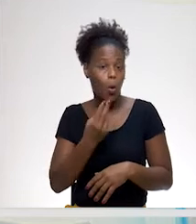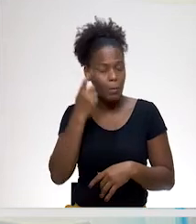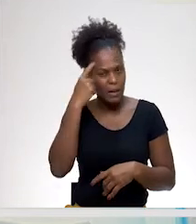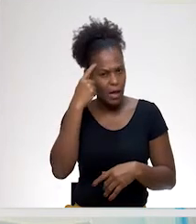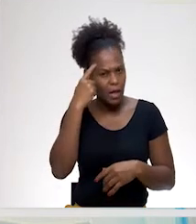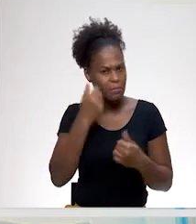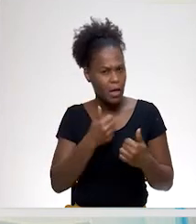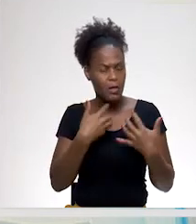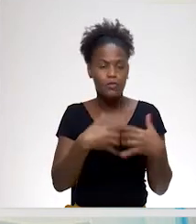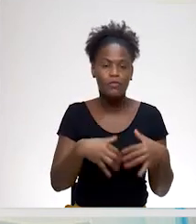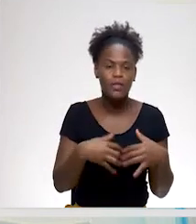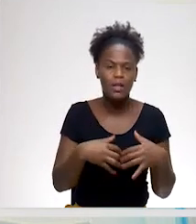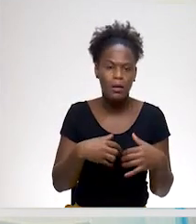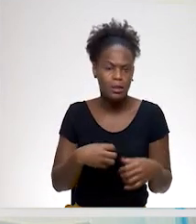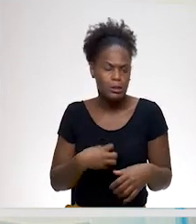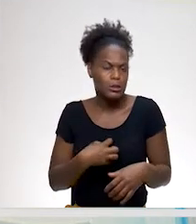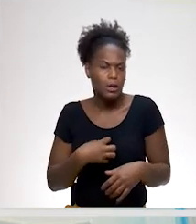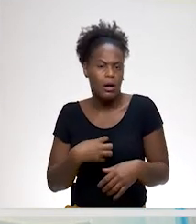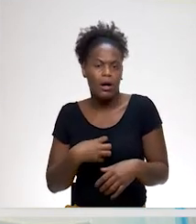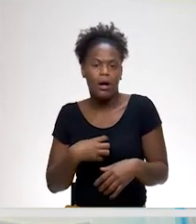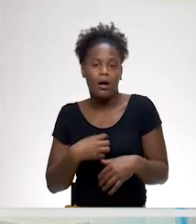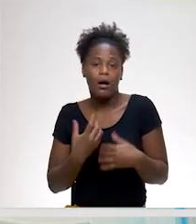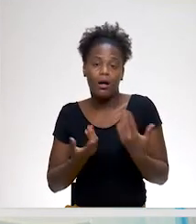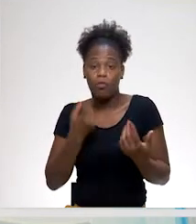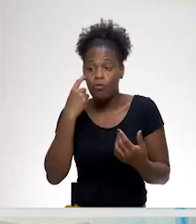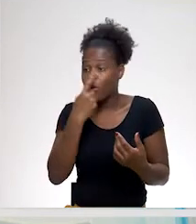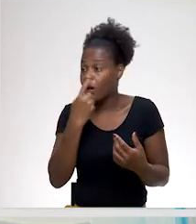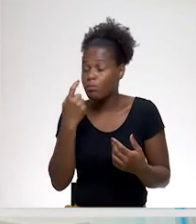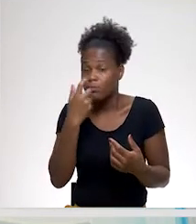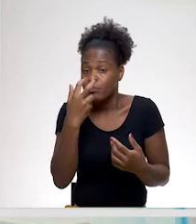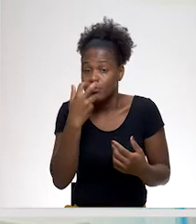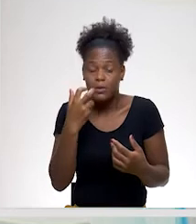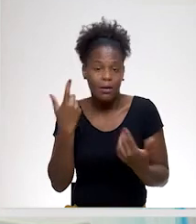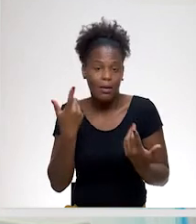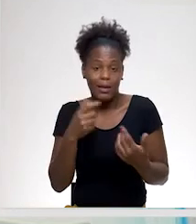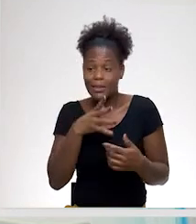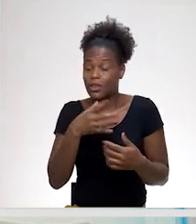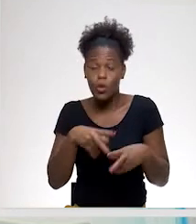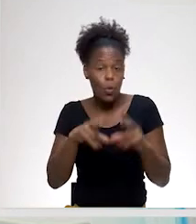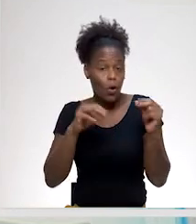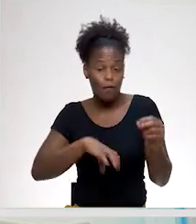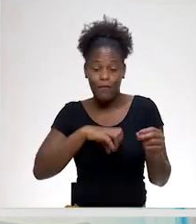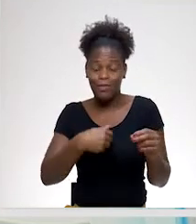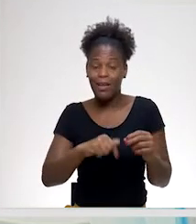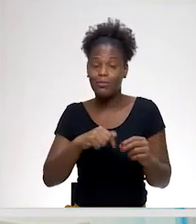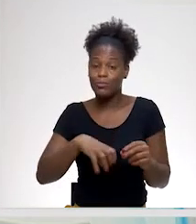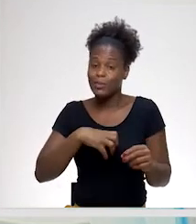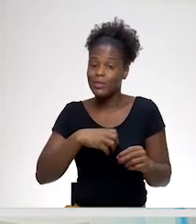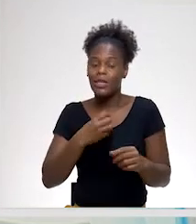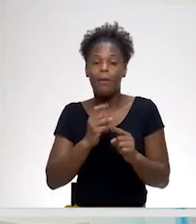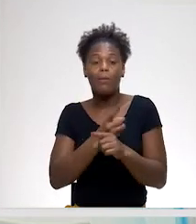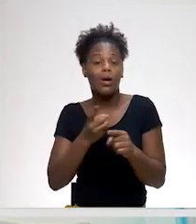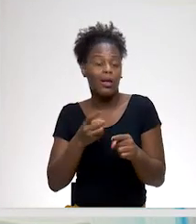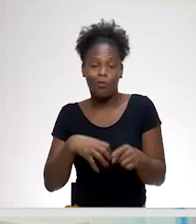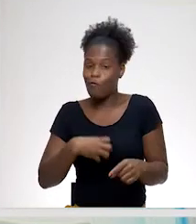ou achou por bem, duvidar dos sentidos. E até nos apelou a nunca confiar nos sentidos, porque não são